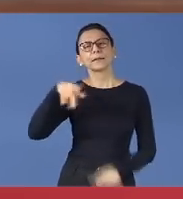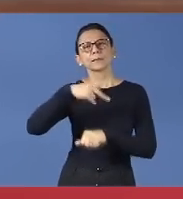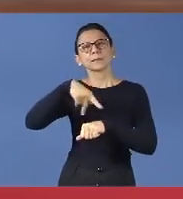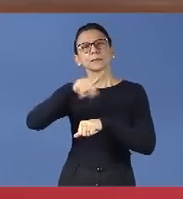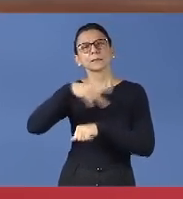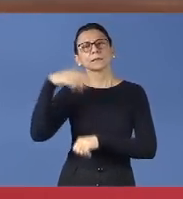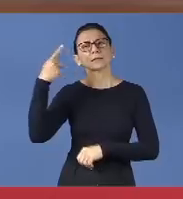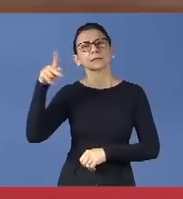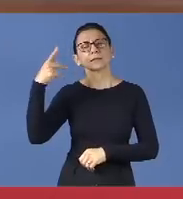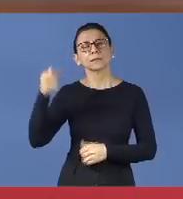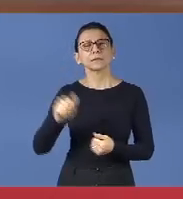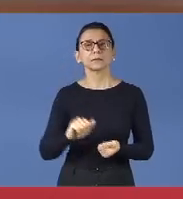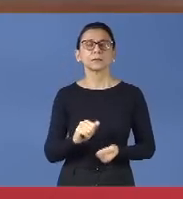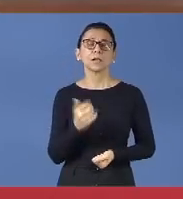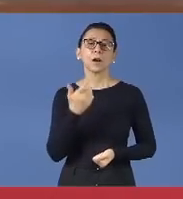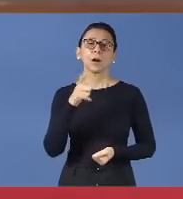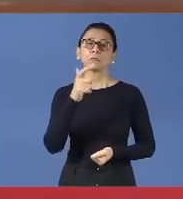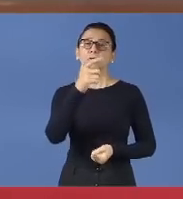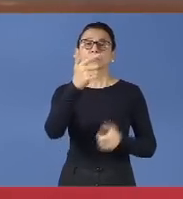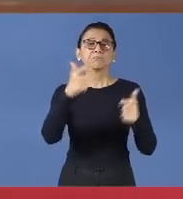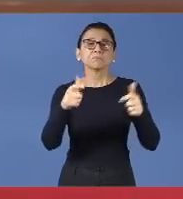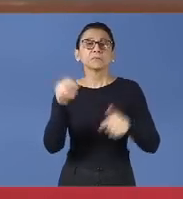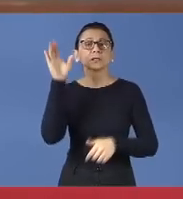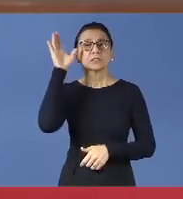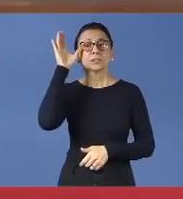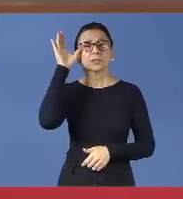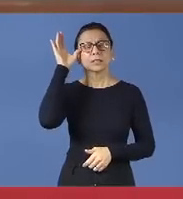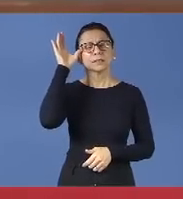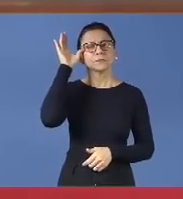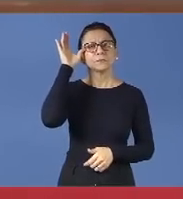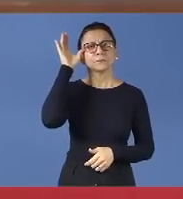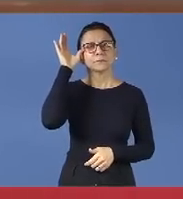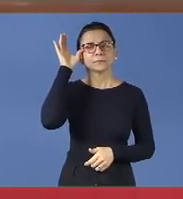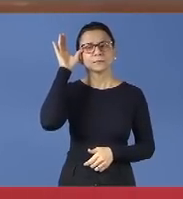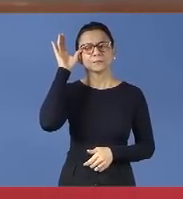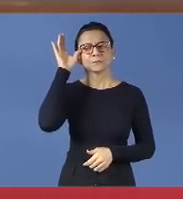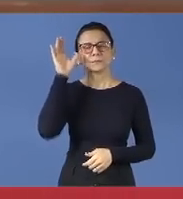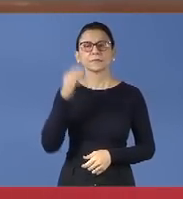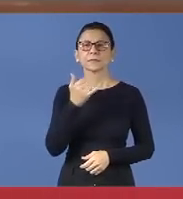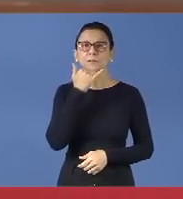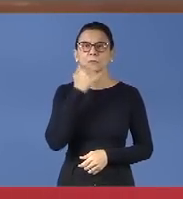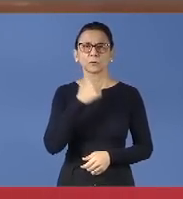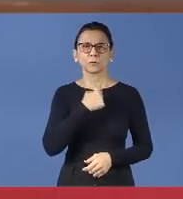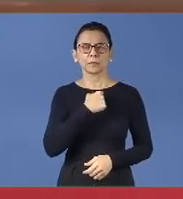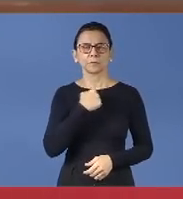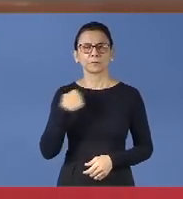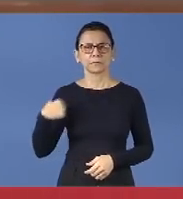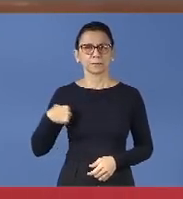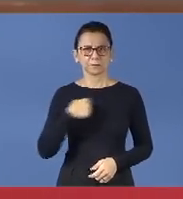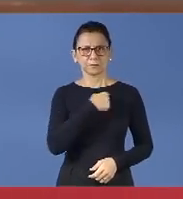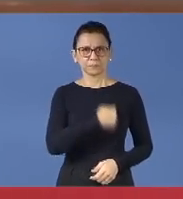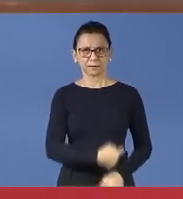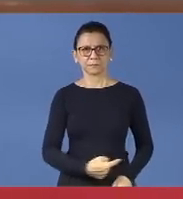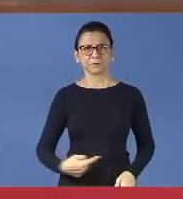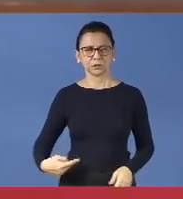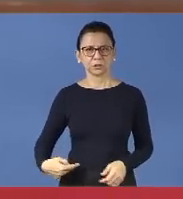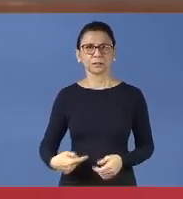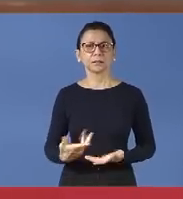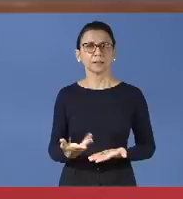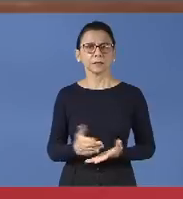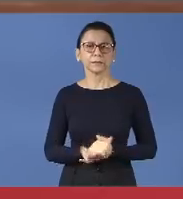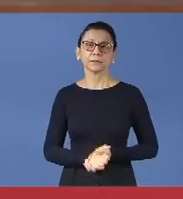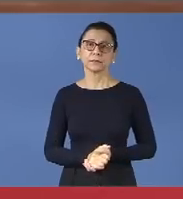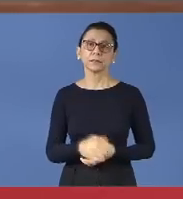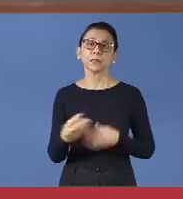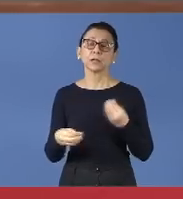lá da China, que é uma coisa nova, todo mundo vai gostar, no dia da independência